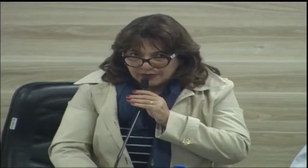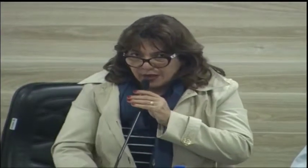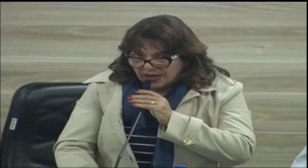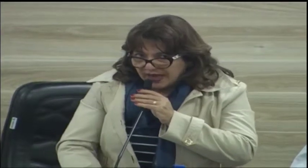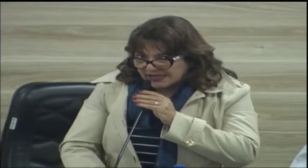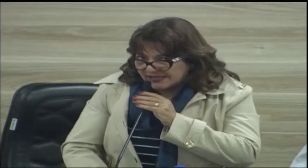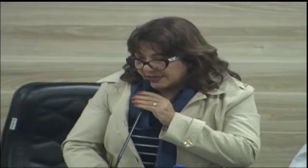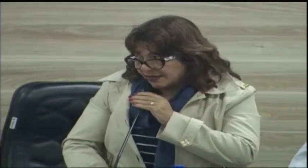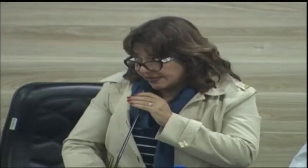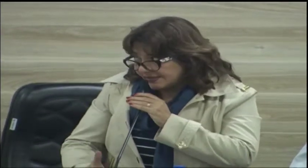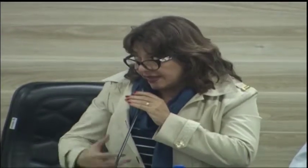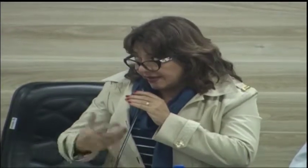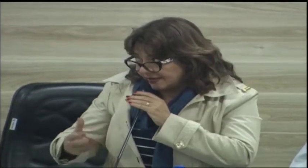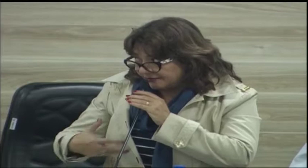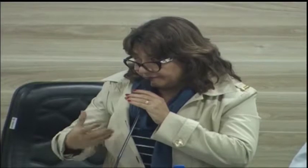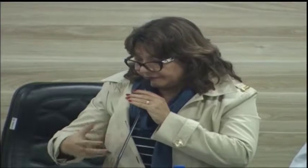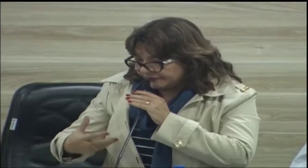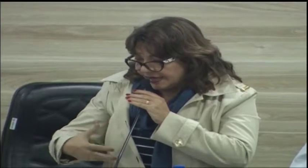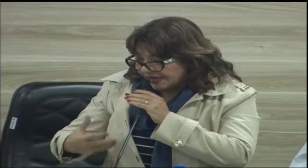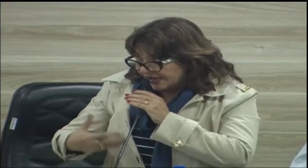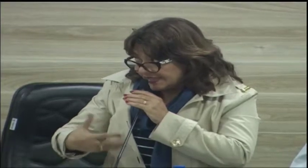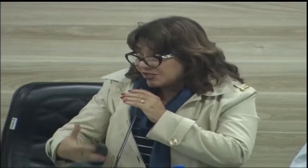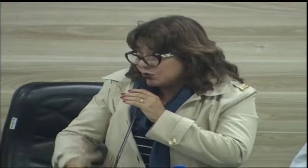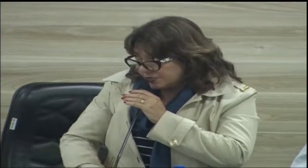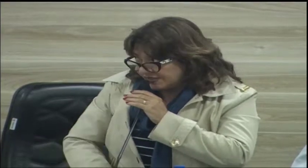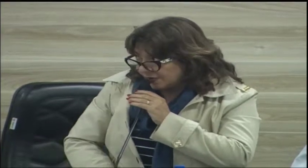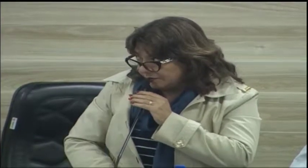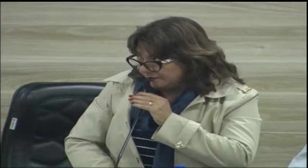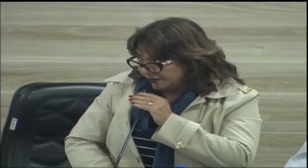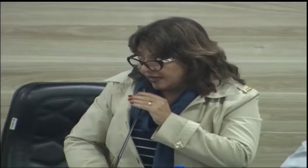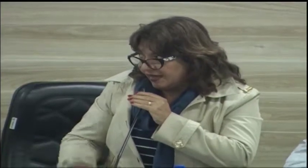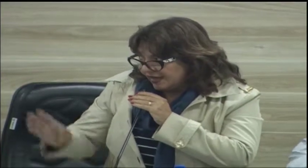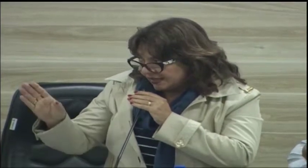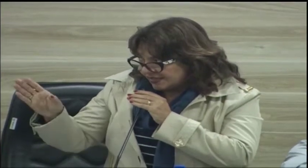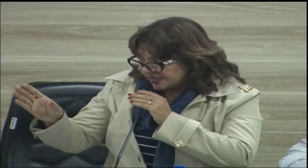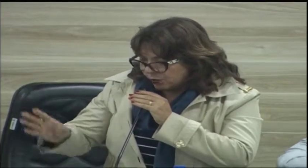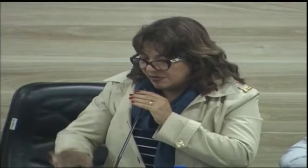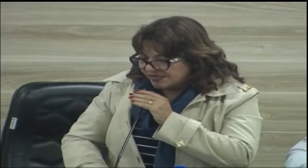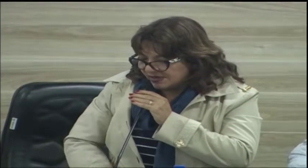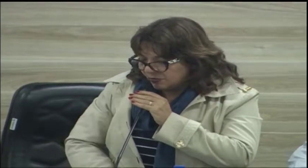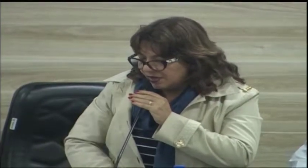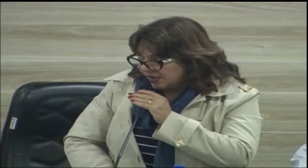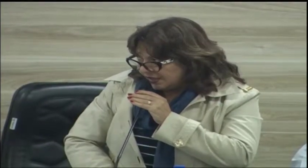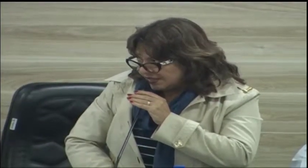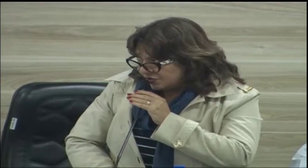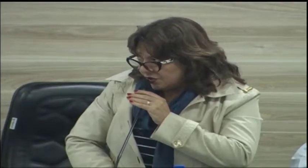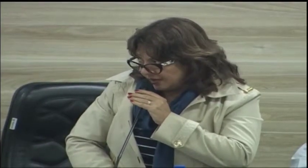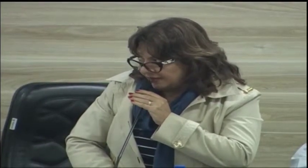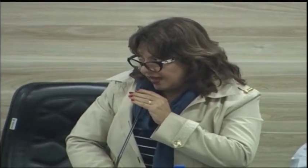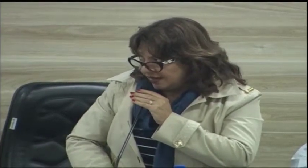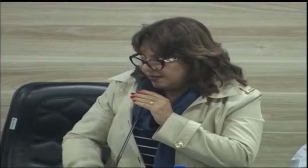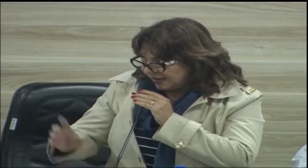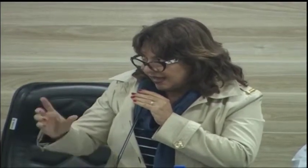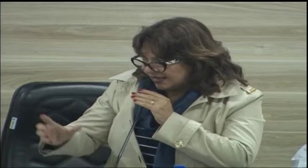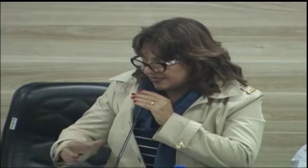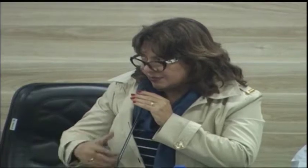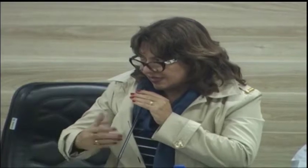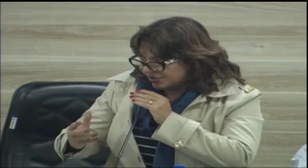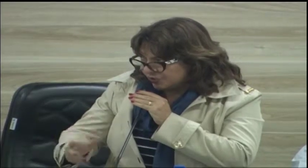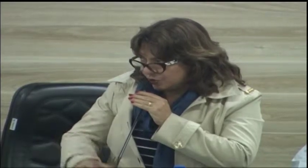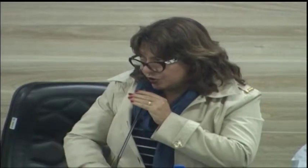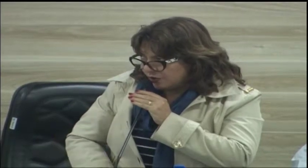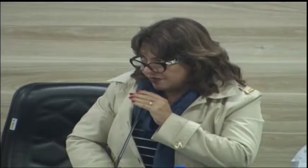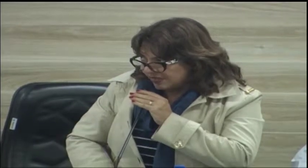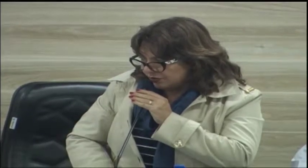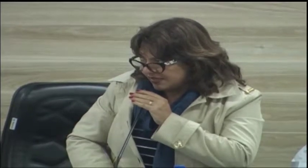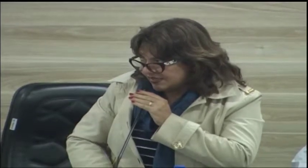casa essa discussão, né? Nessa comissão que a senhora tem em relação a essa